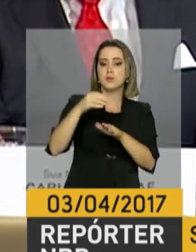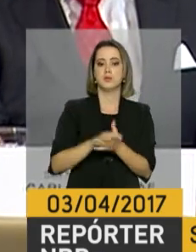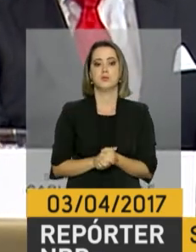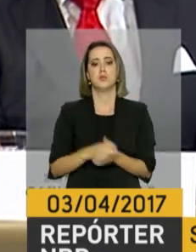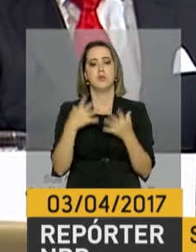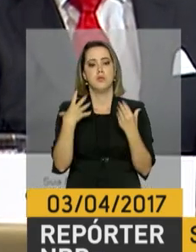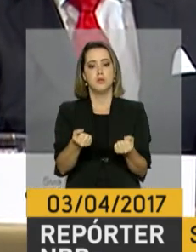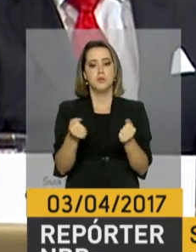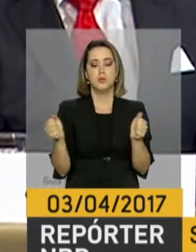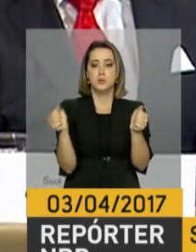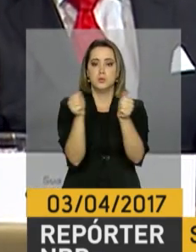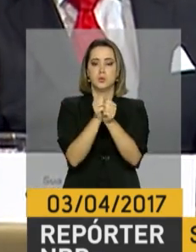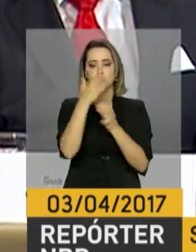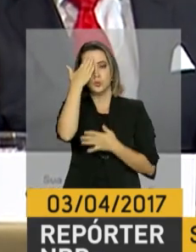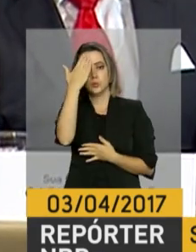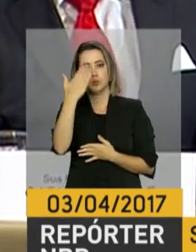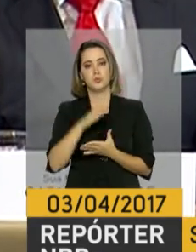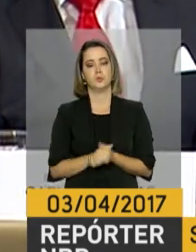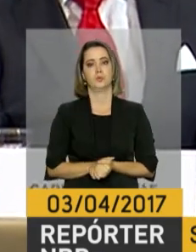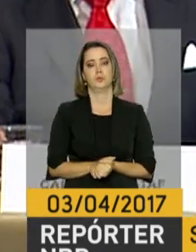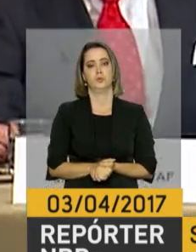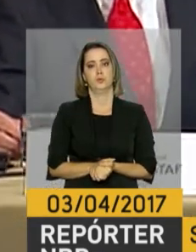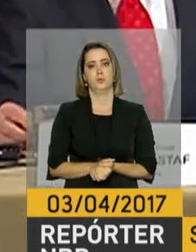Vamos estar juntos. Muito obrigado.